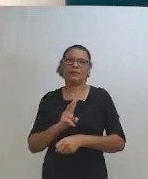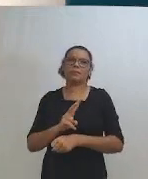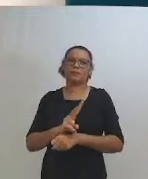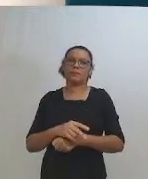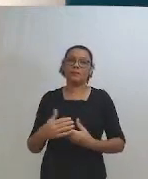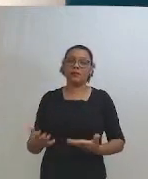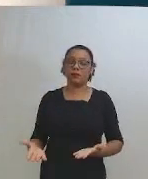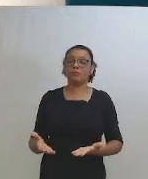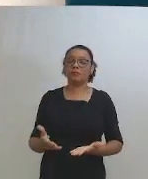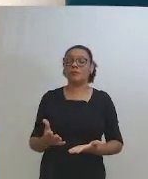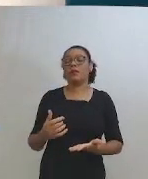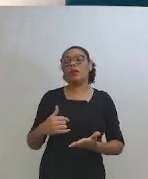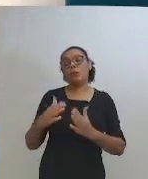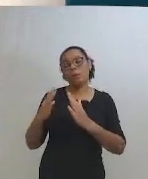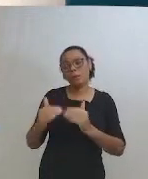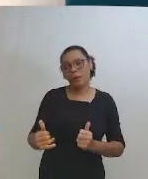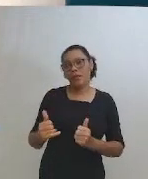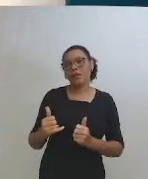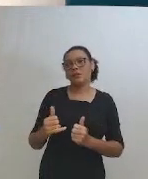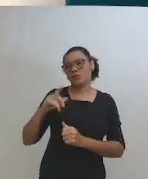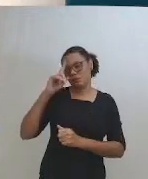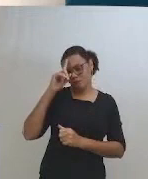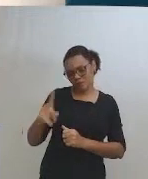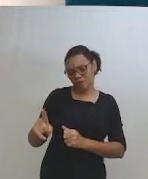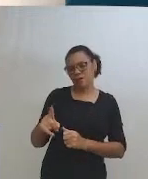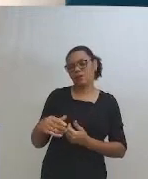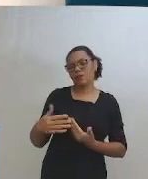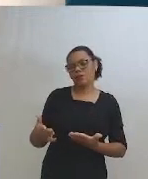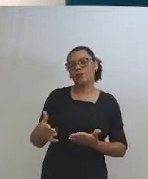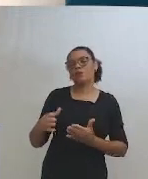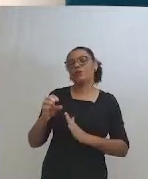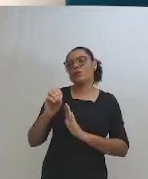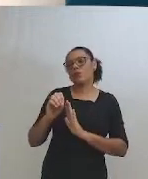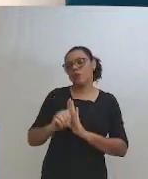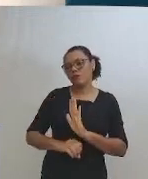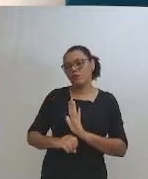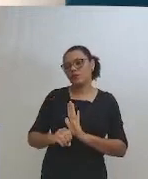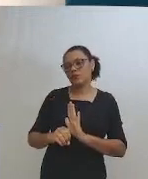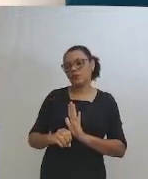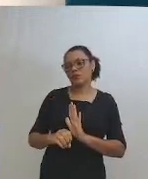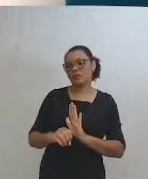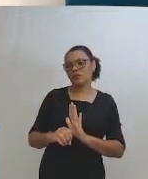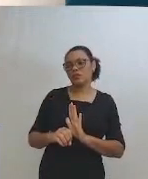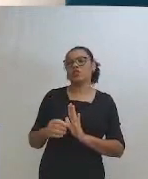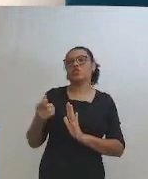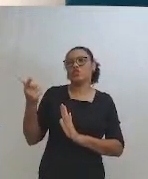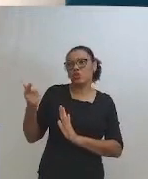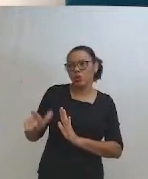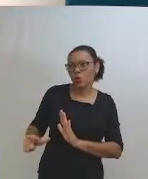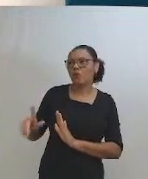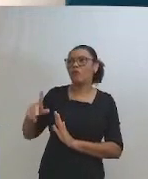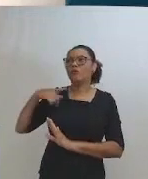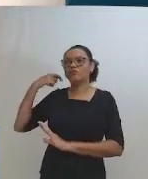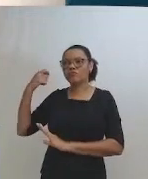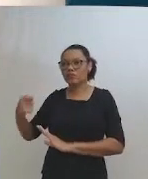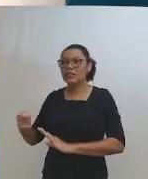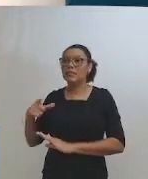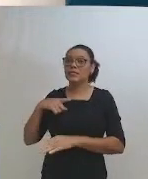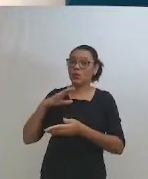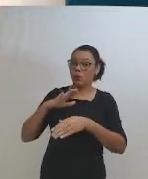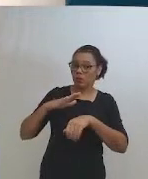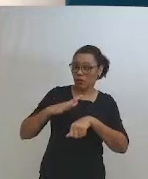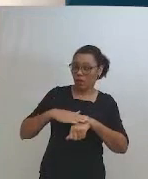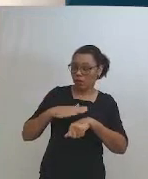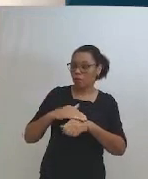requeiro a denegação da ordem, oficiando-se ao juiz para que reaprecie a prisão, se ultrapassado o prazo atual do CPP,